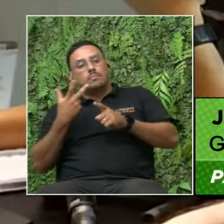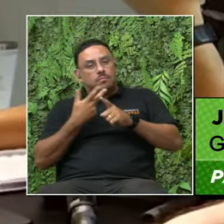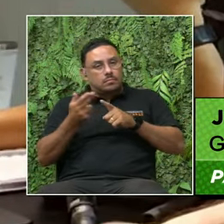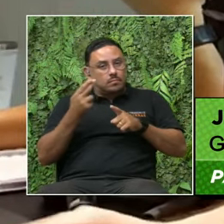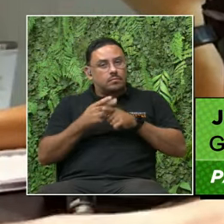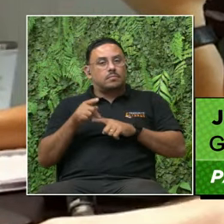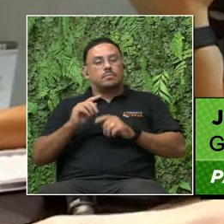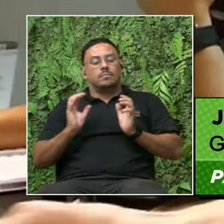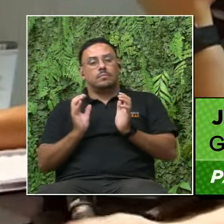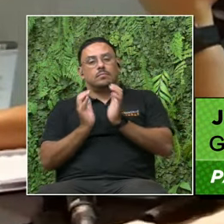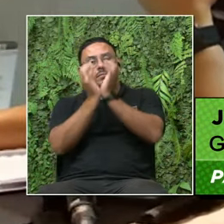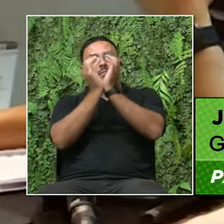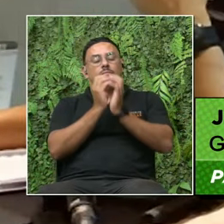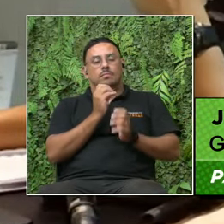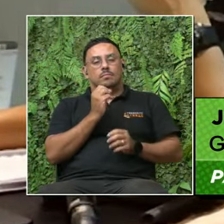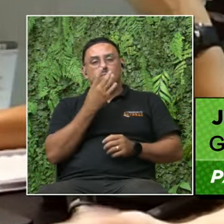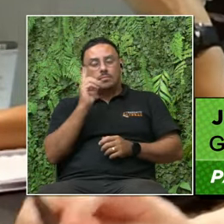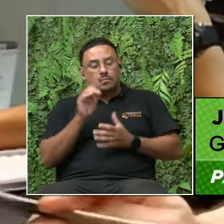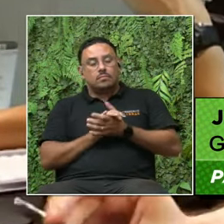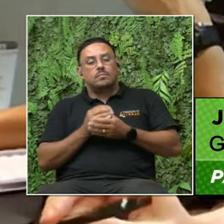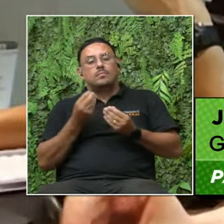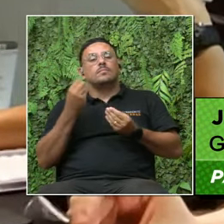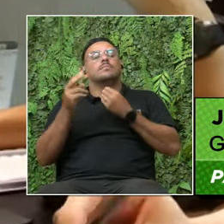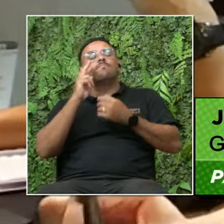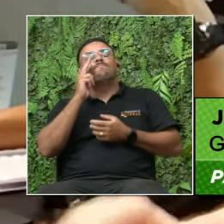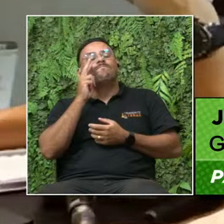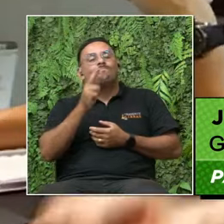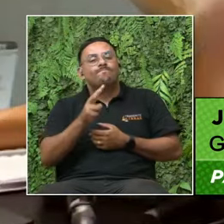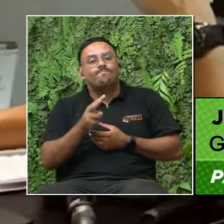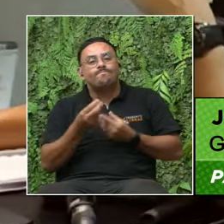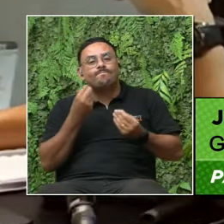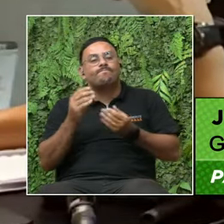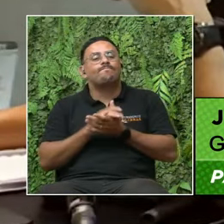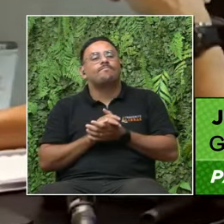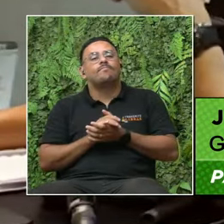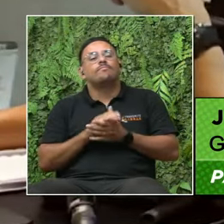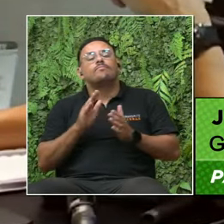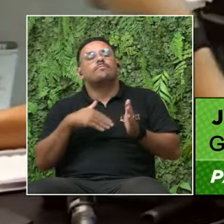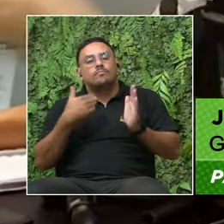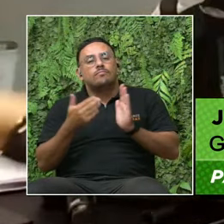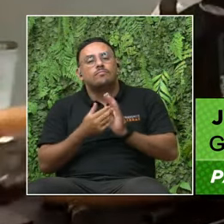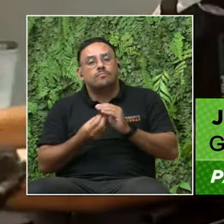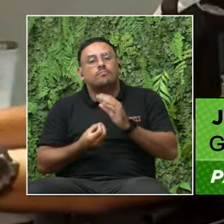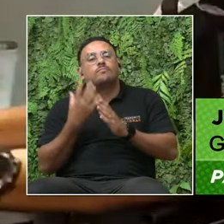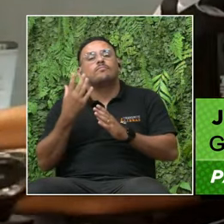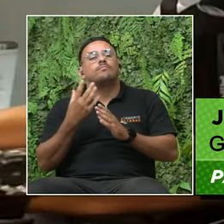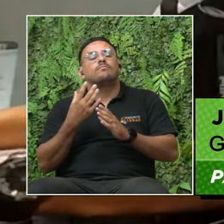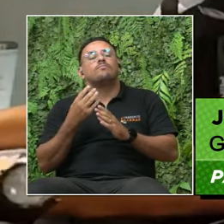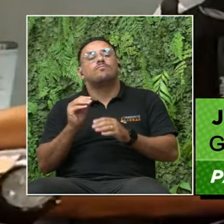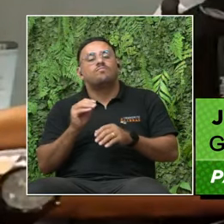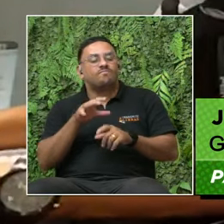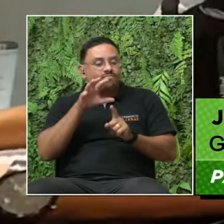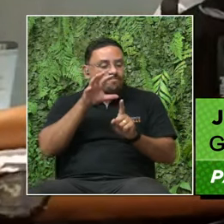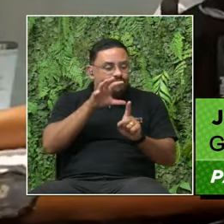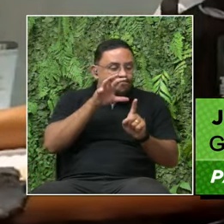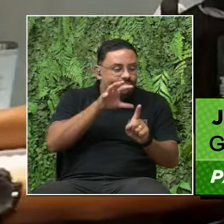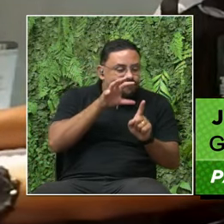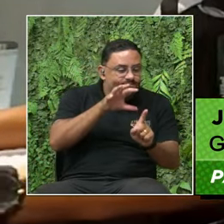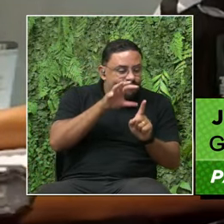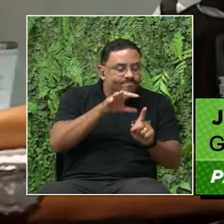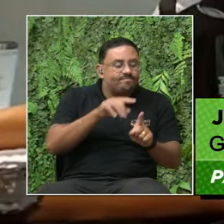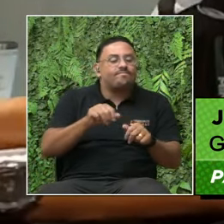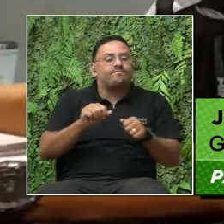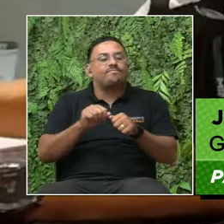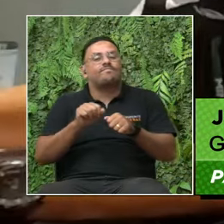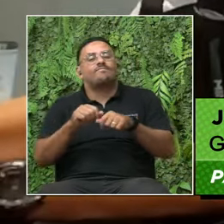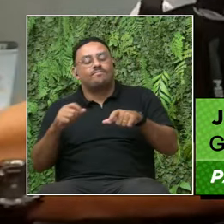tio que é bom nada né Jé Vem cá como é que você vê essa essa coisa toda que criou em cima de você né velho criaram em cima de você de você ter